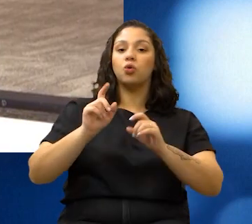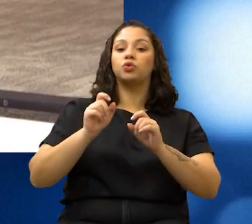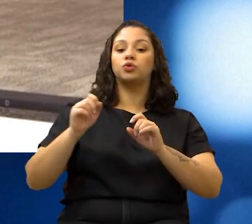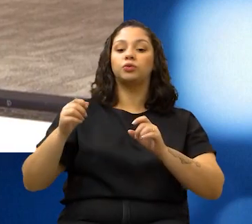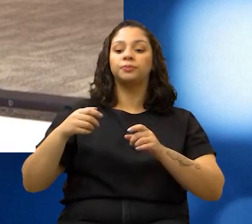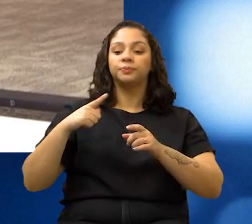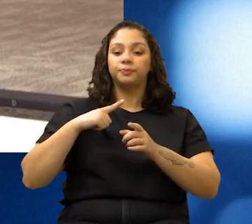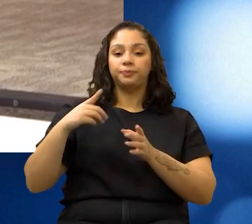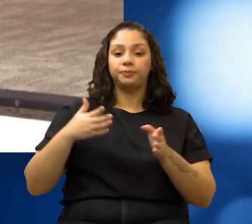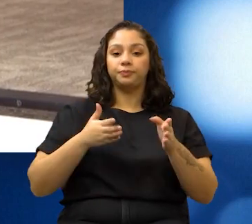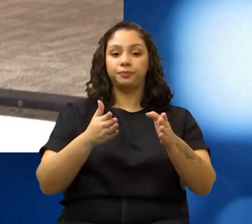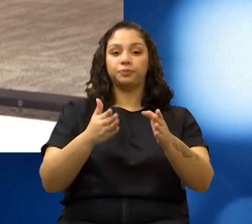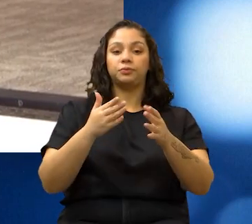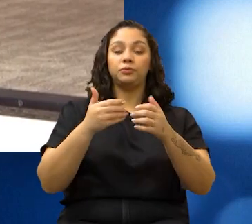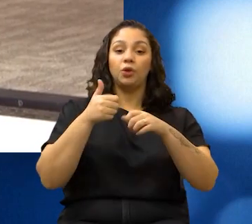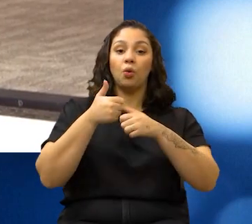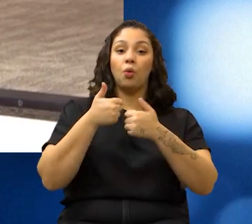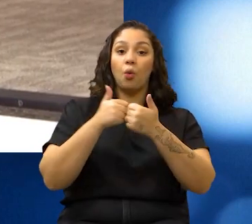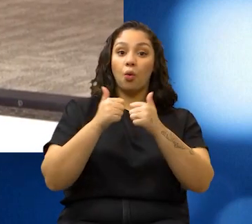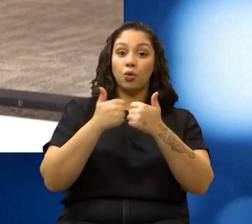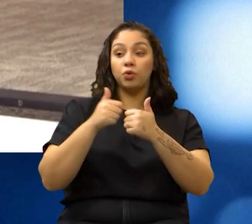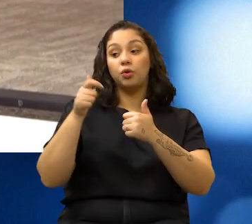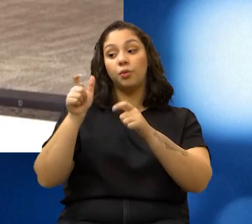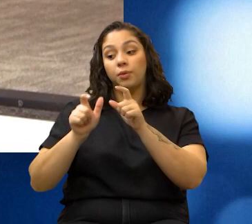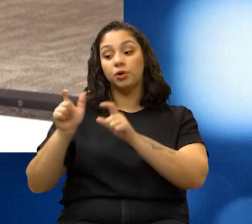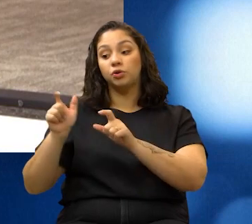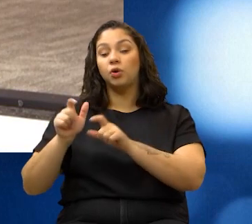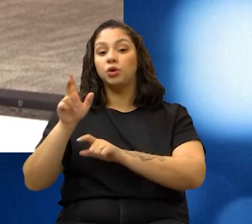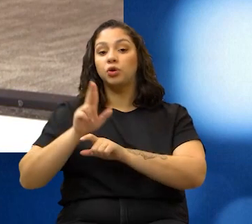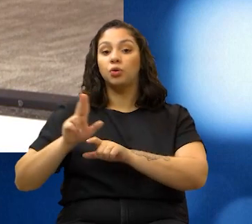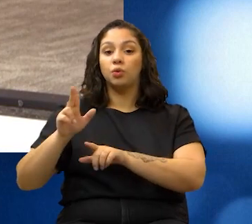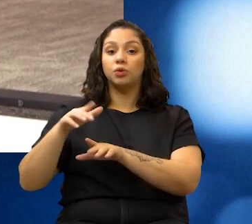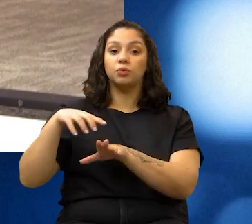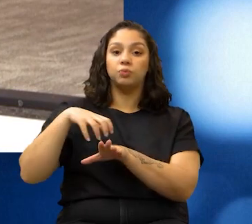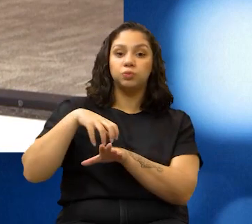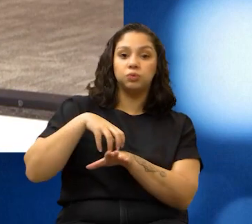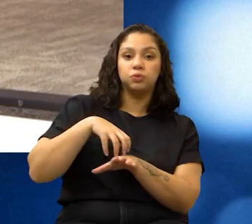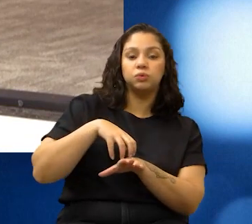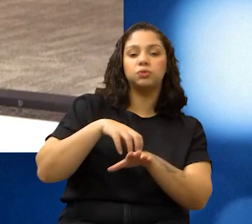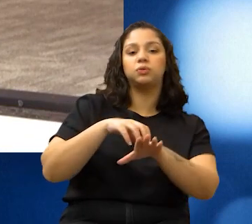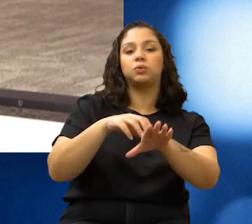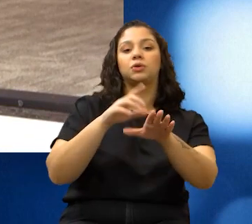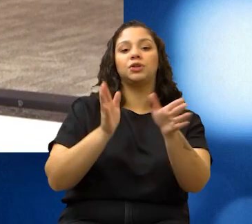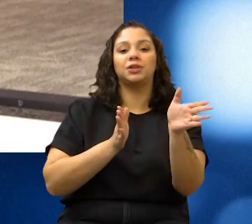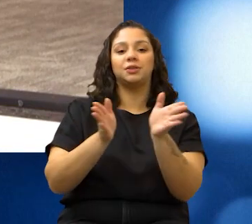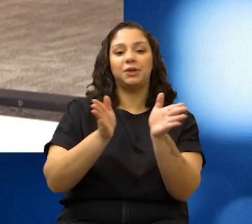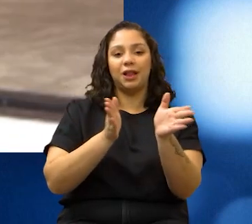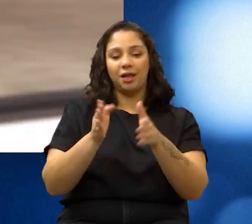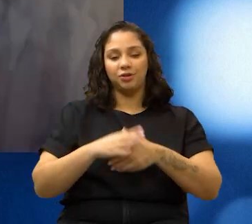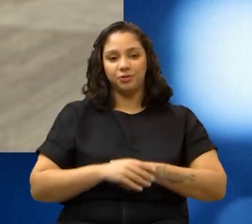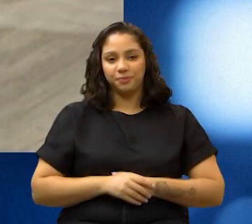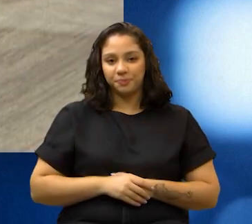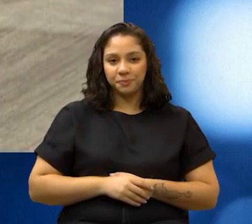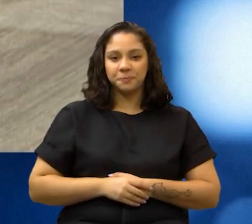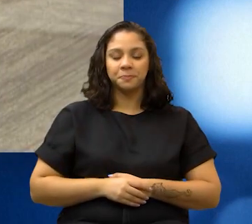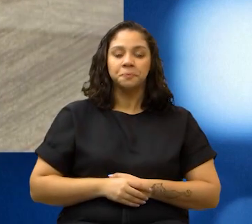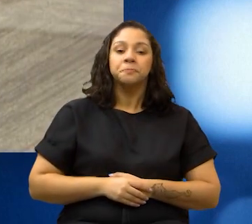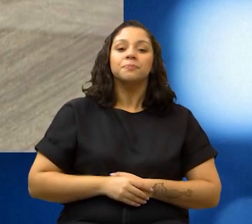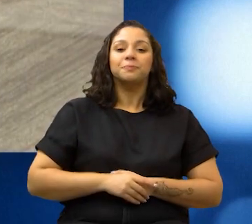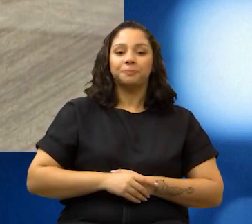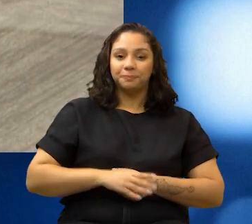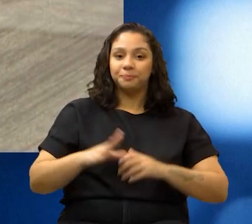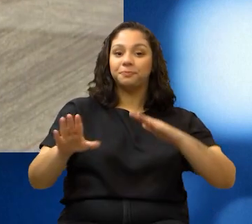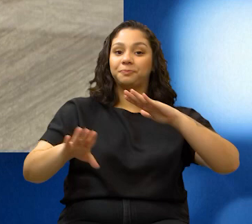faixas exclusivas para ônibus por veículos que prestam serviços a programas de acessibilidade. Câmara